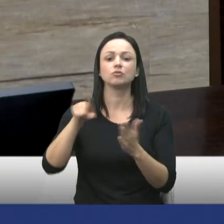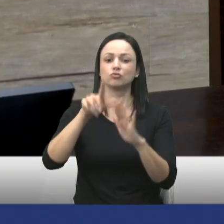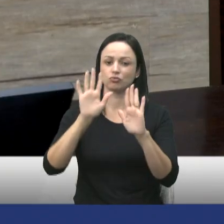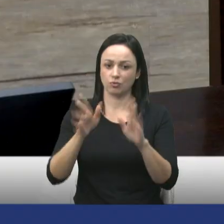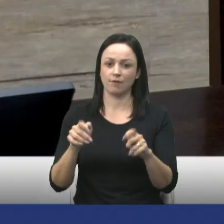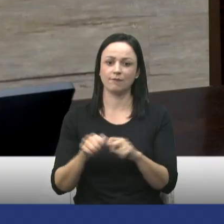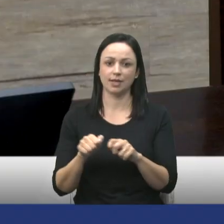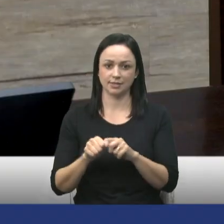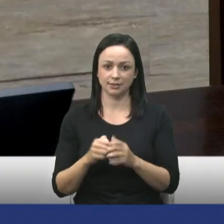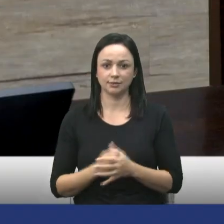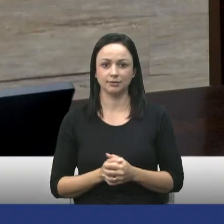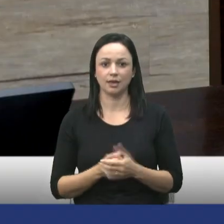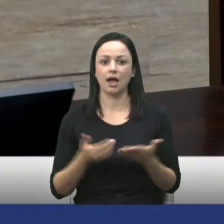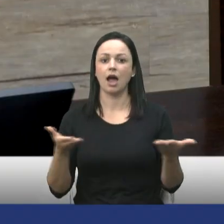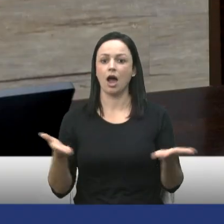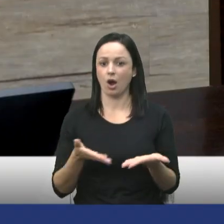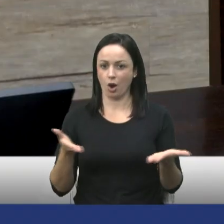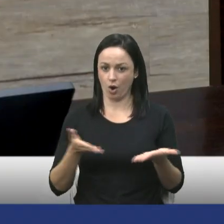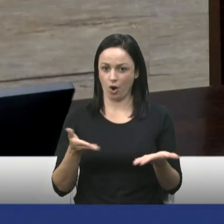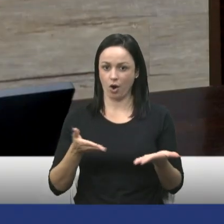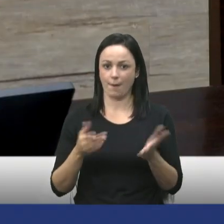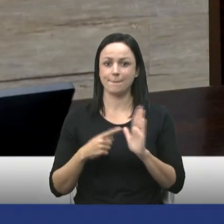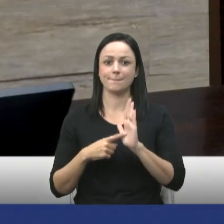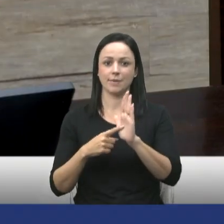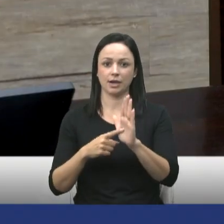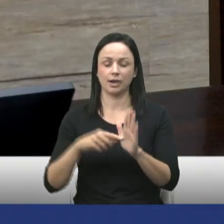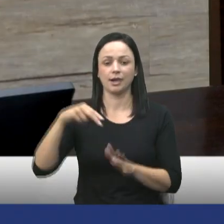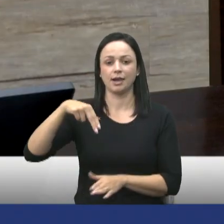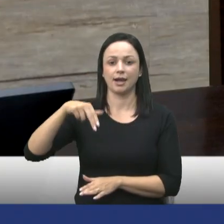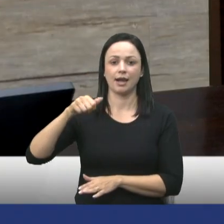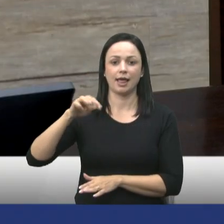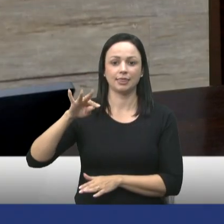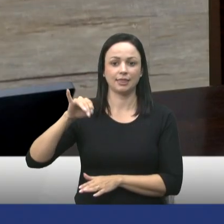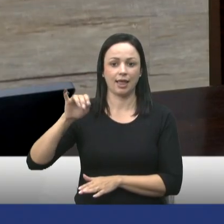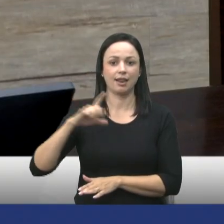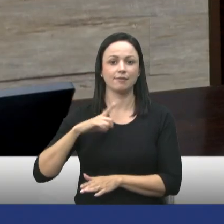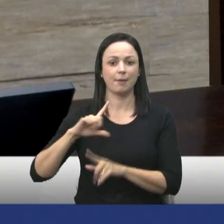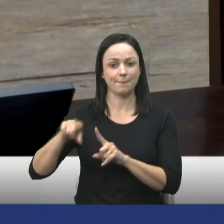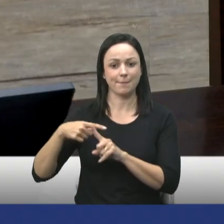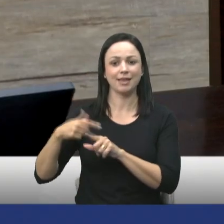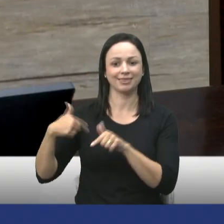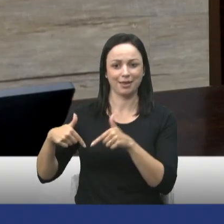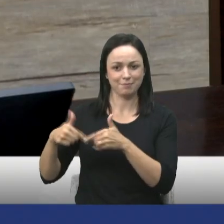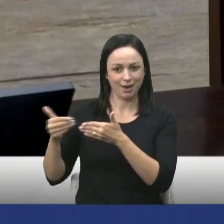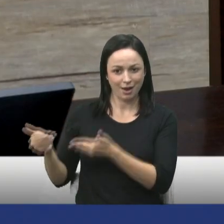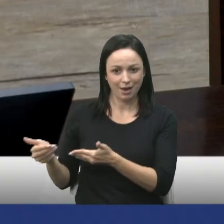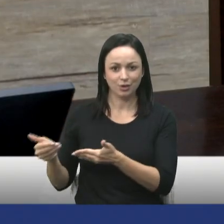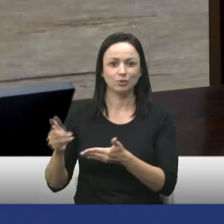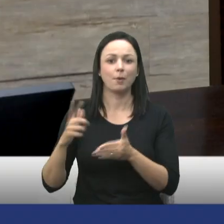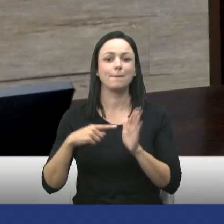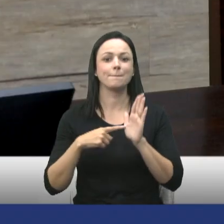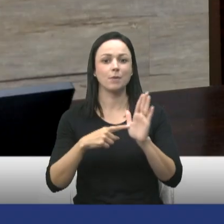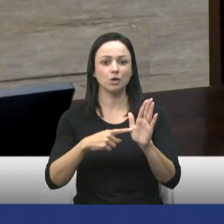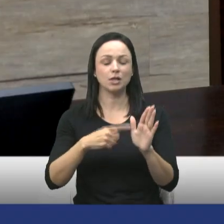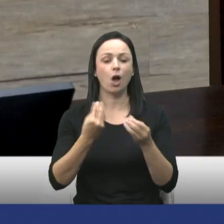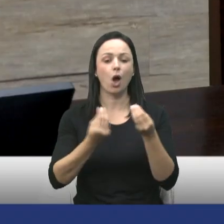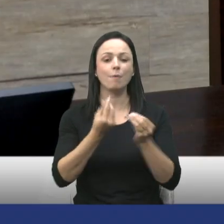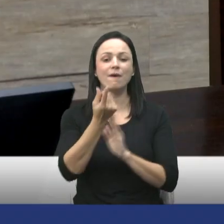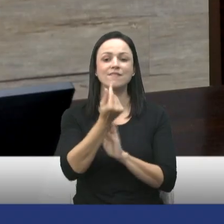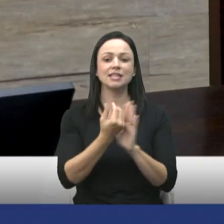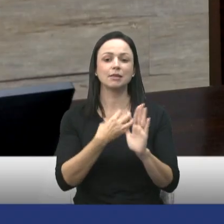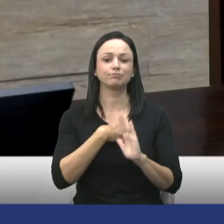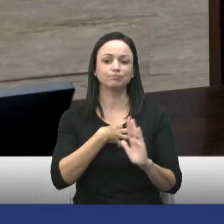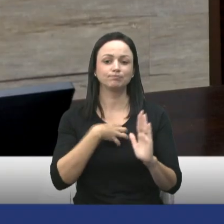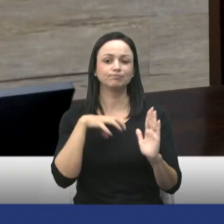Sim. Agora é mostrar que a Natália vai ter mais um serviço aí, né? É mostrar esse impacto financeiro para